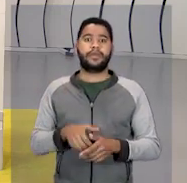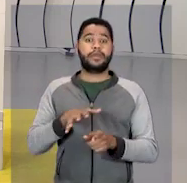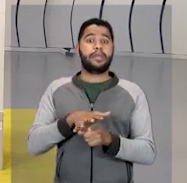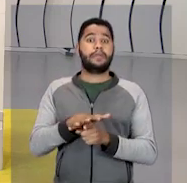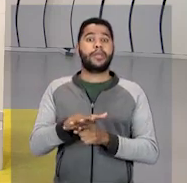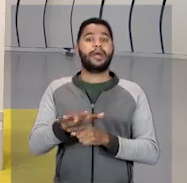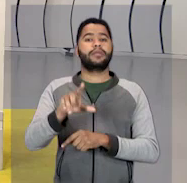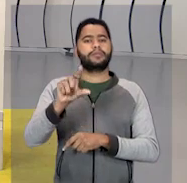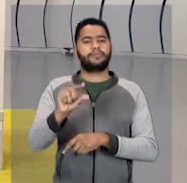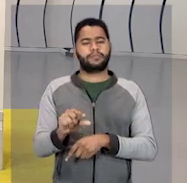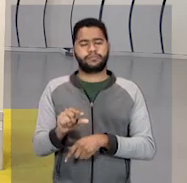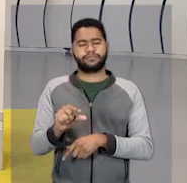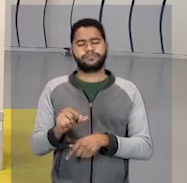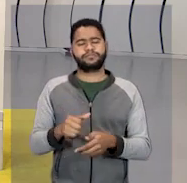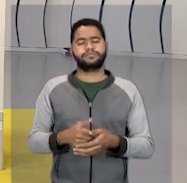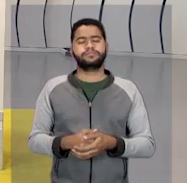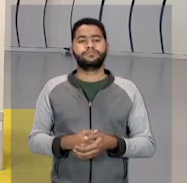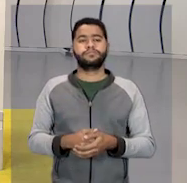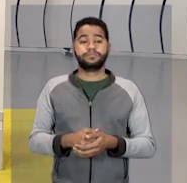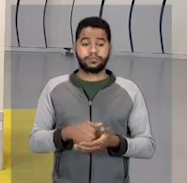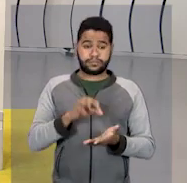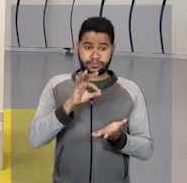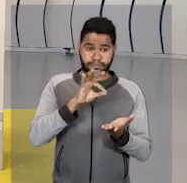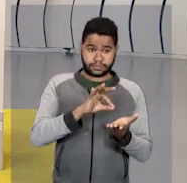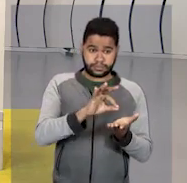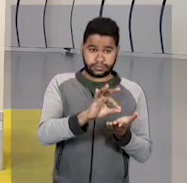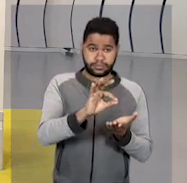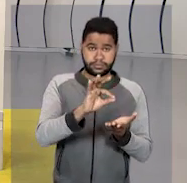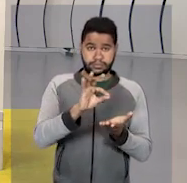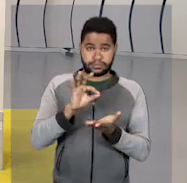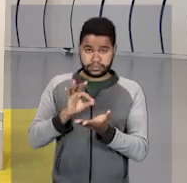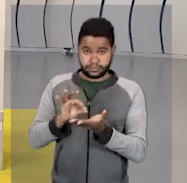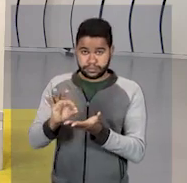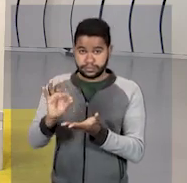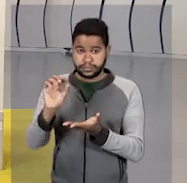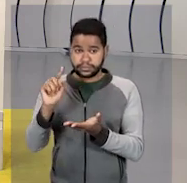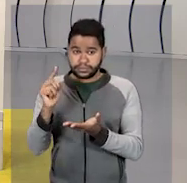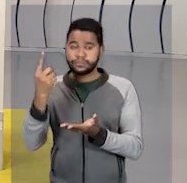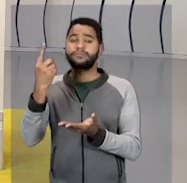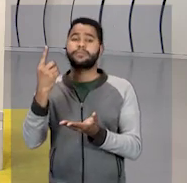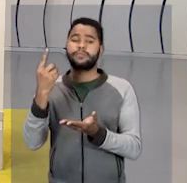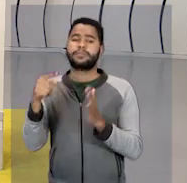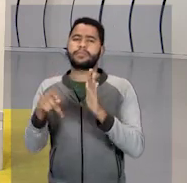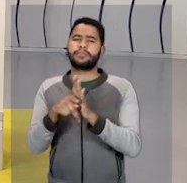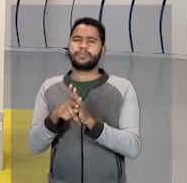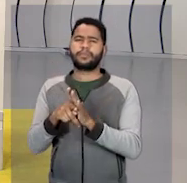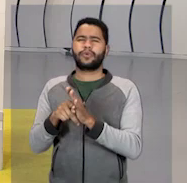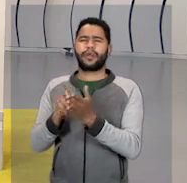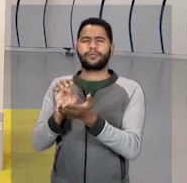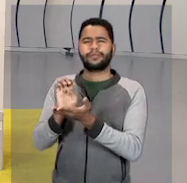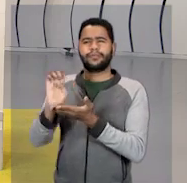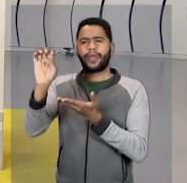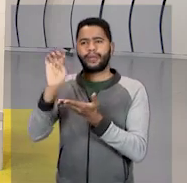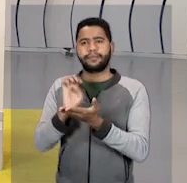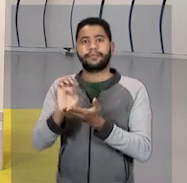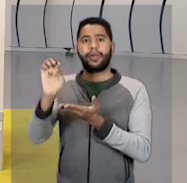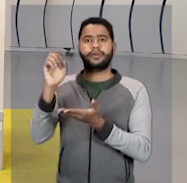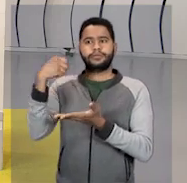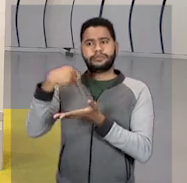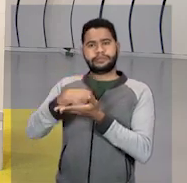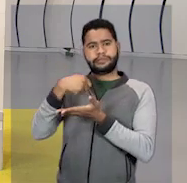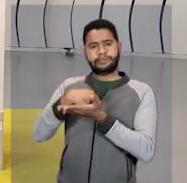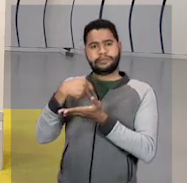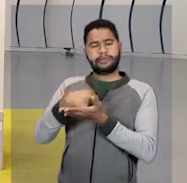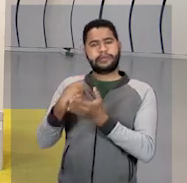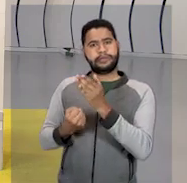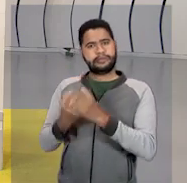tão grande. Por quê? Na monocultura, justamente pela questão do mercado internacional, há uma exigência maior de